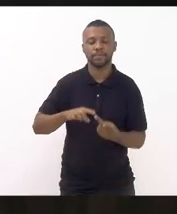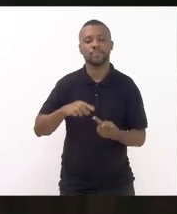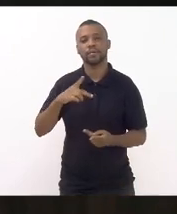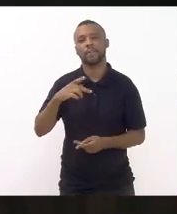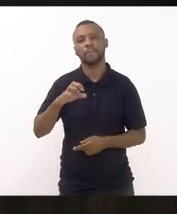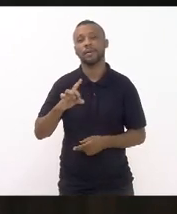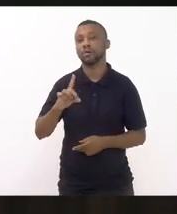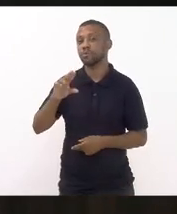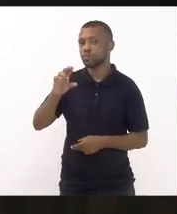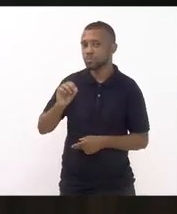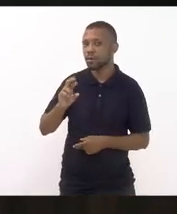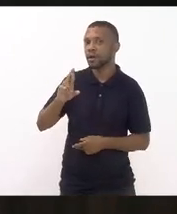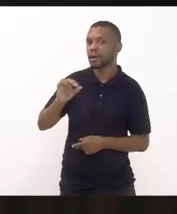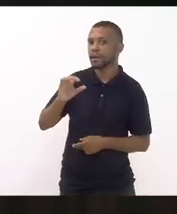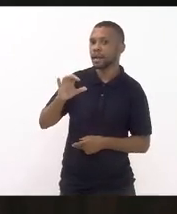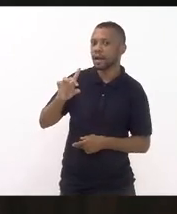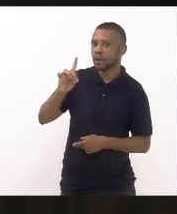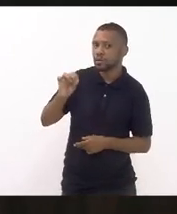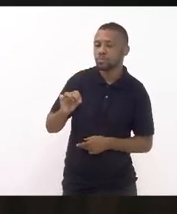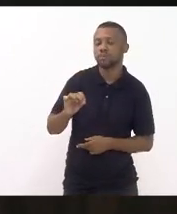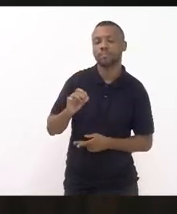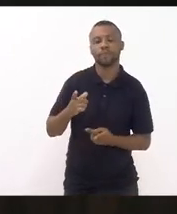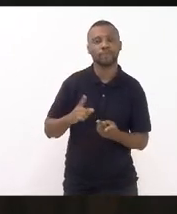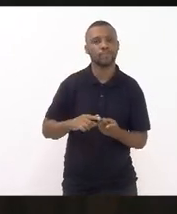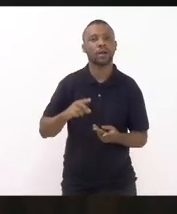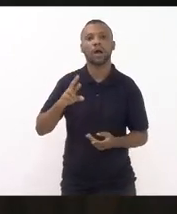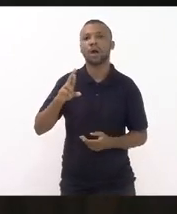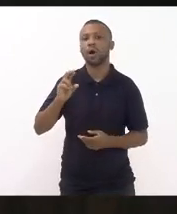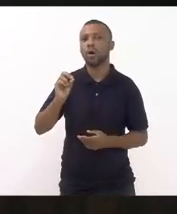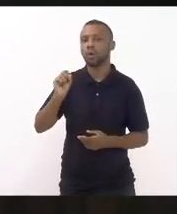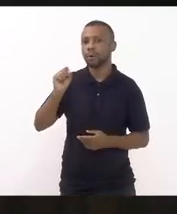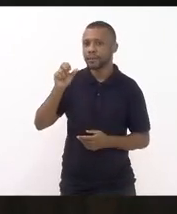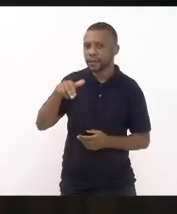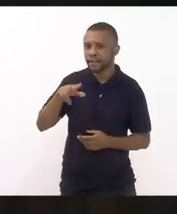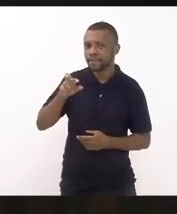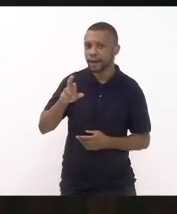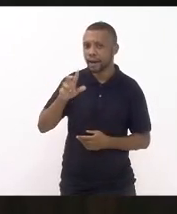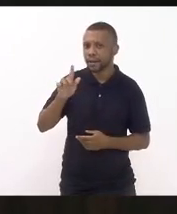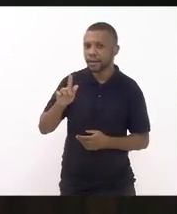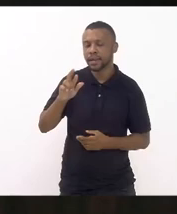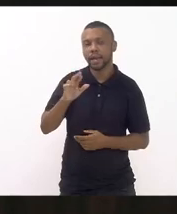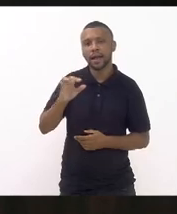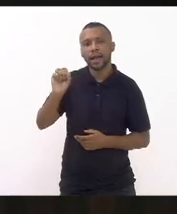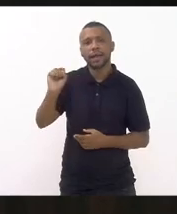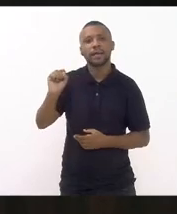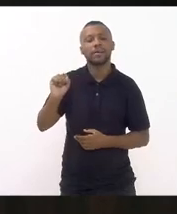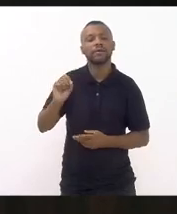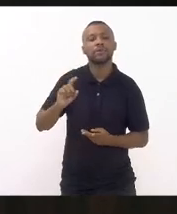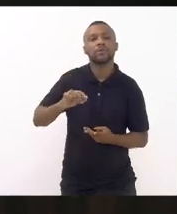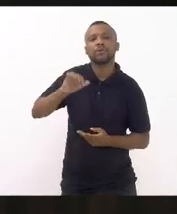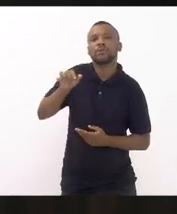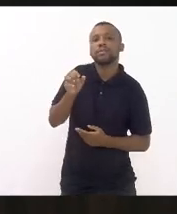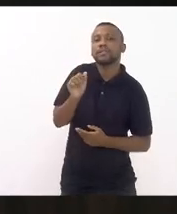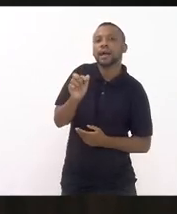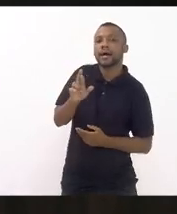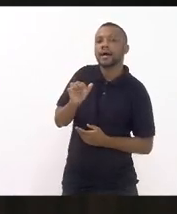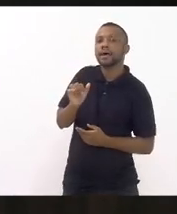Ricardo. Rosenberg Reis. Deputado Jari Oliveira. Então, Jari, tá?